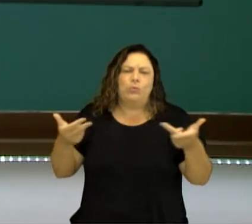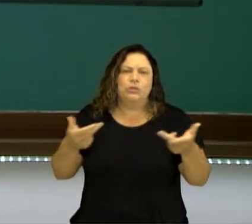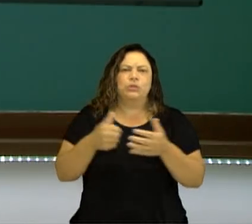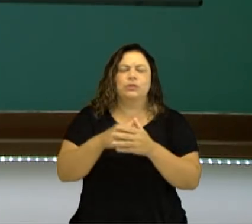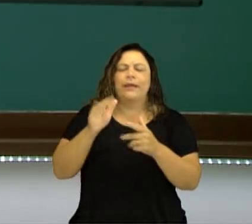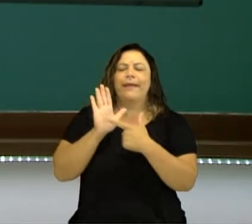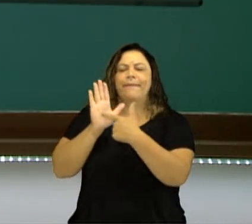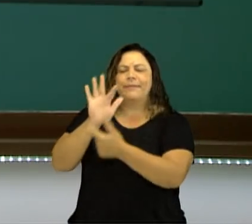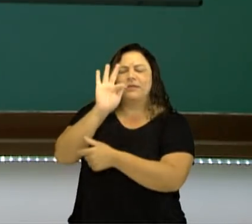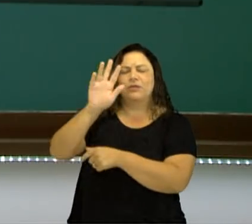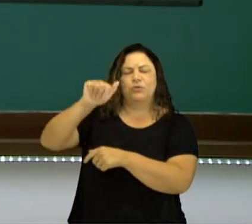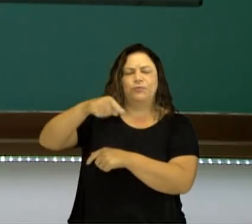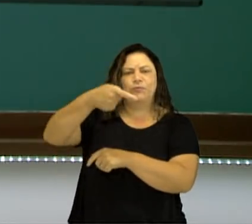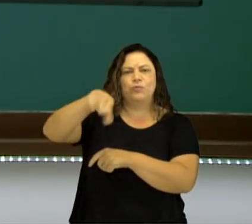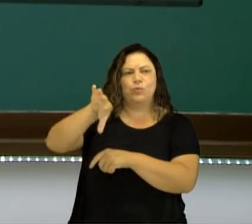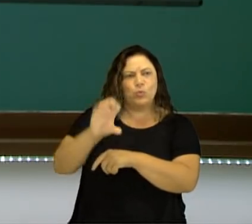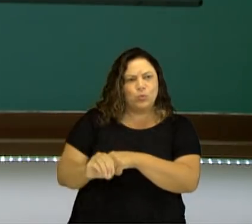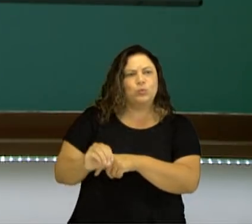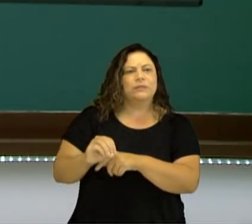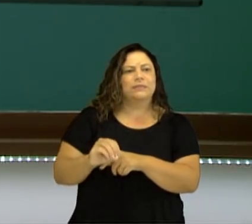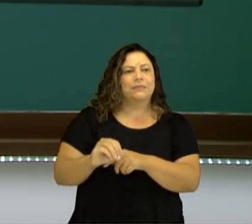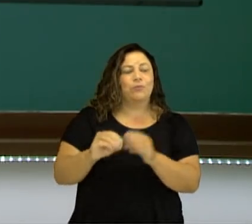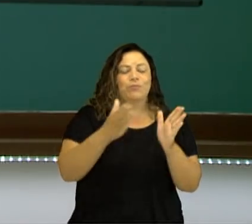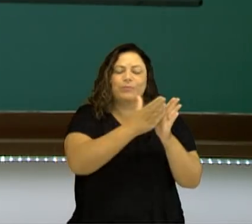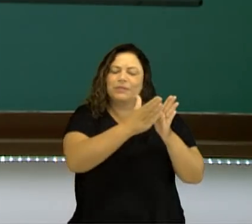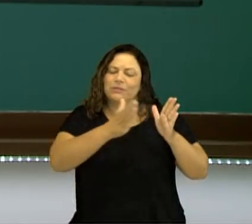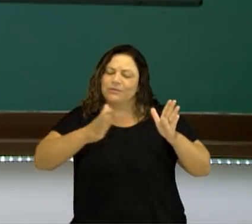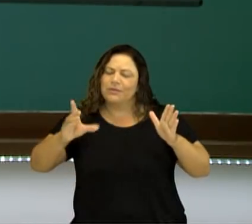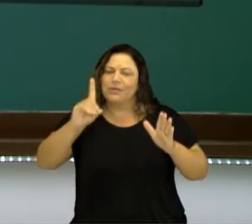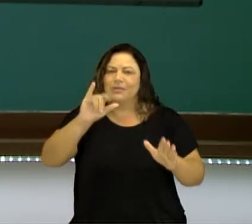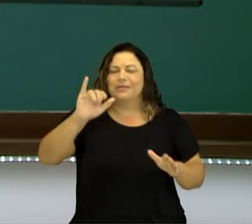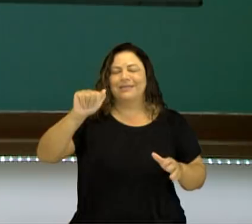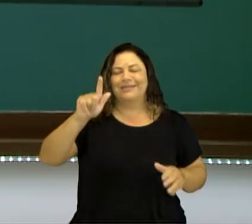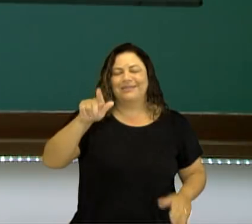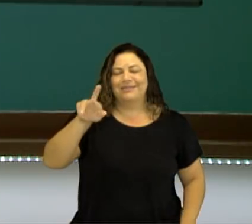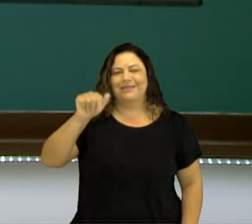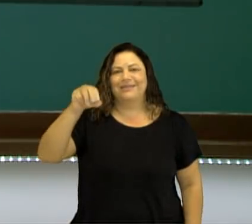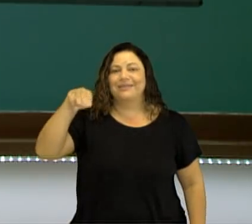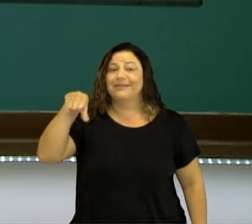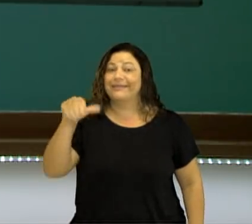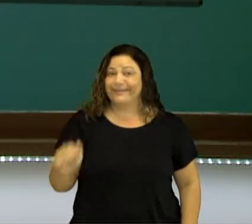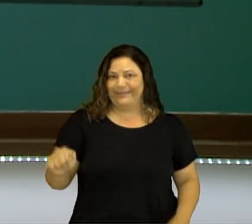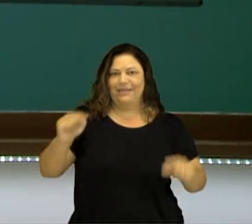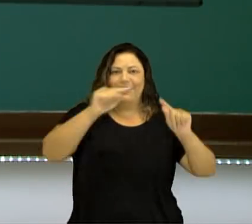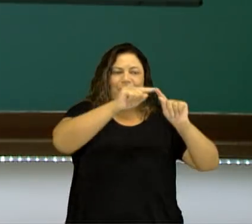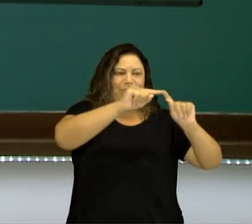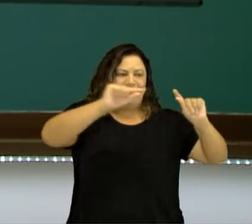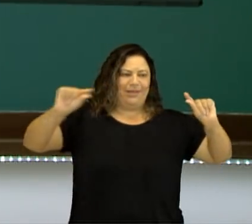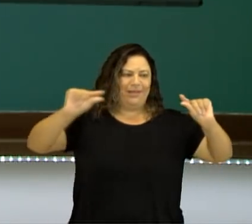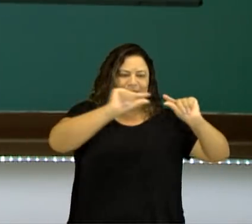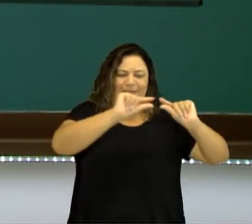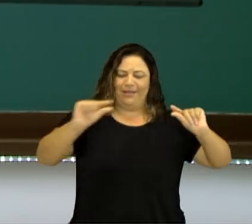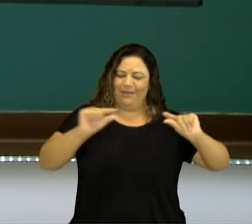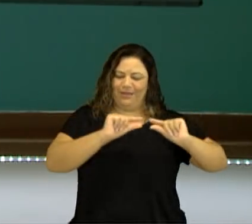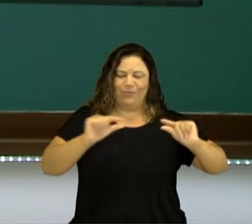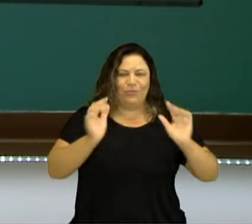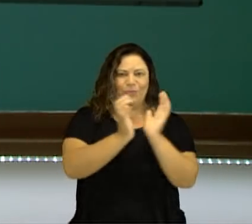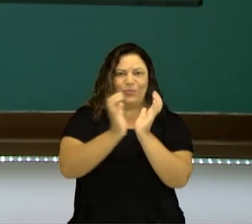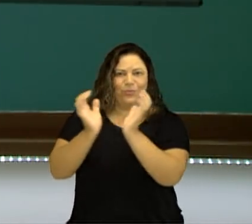a partir de diagramas, né? Que é aquela parte gráfica que acomoda os conjuntos numéricos.